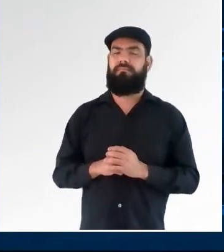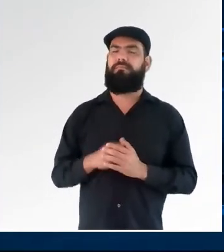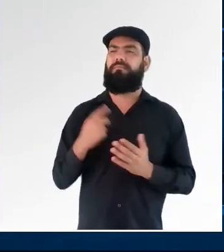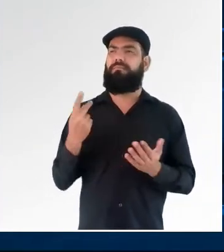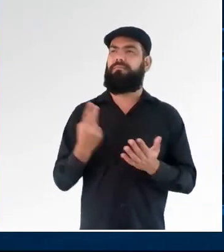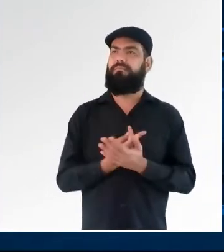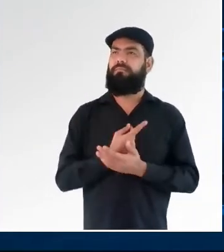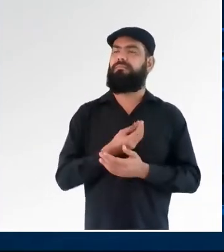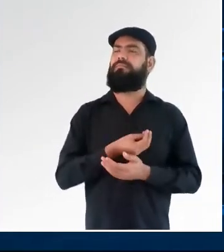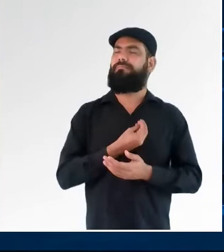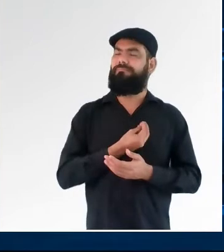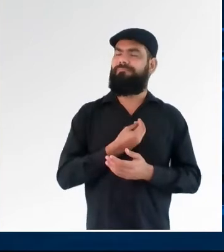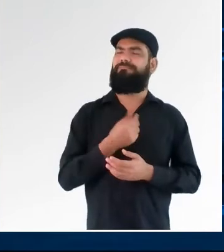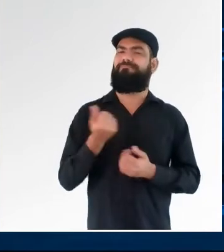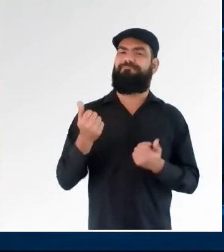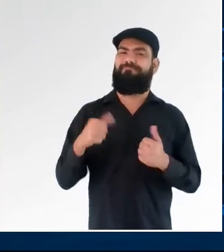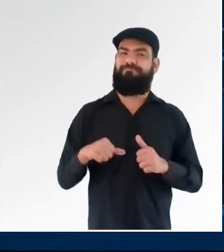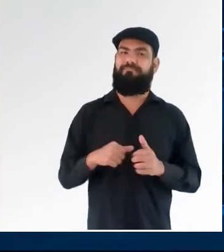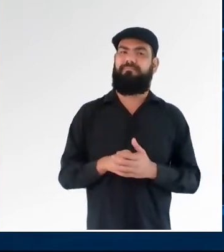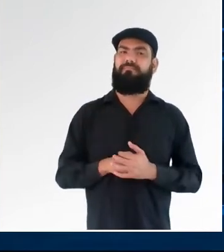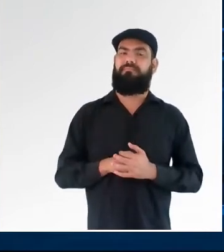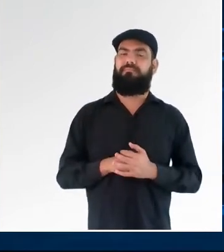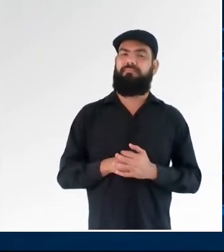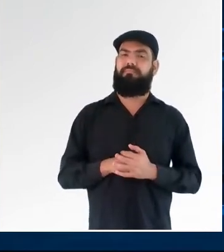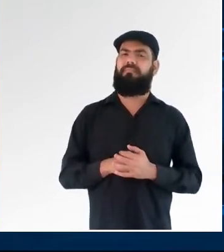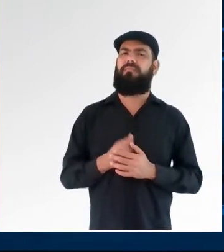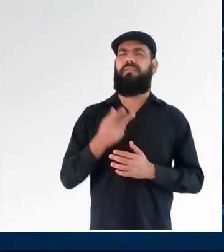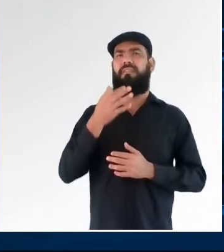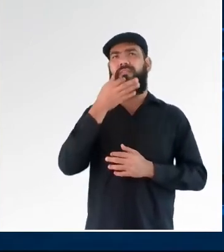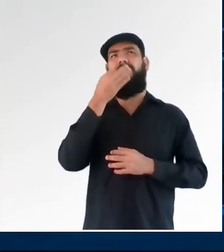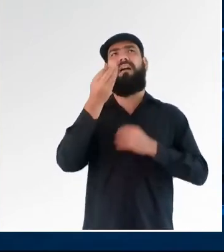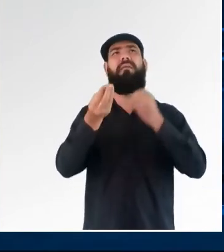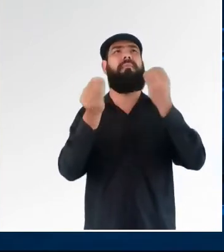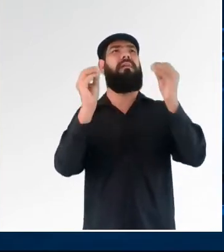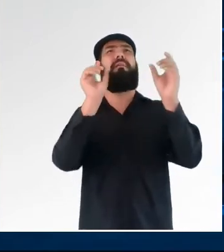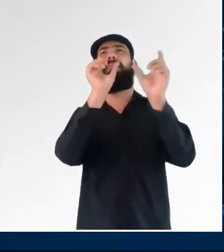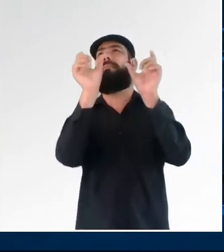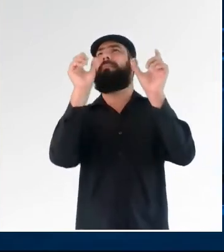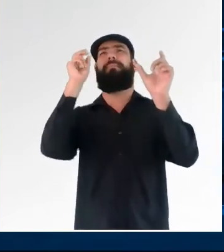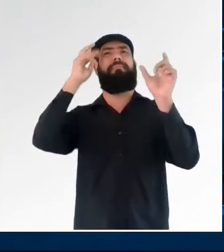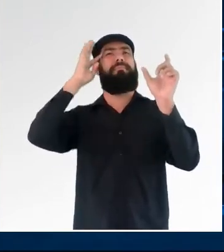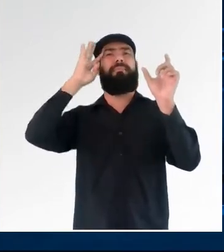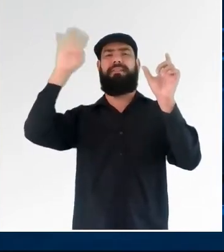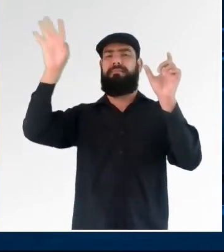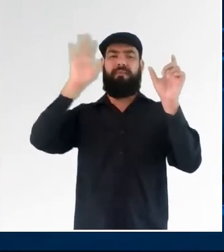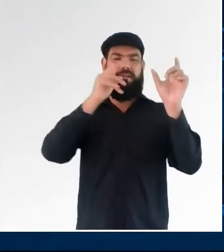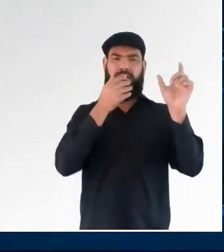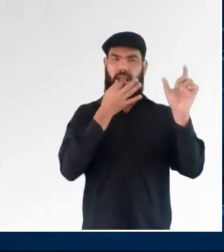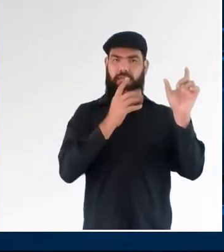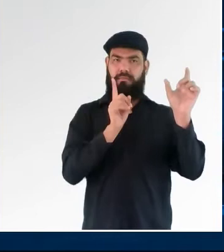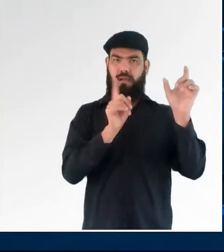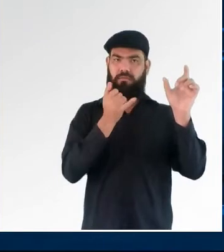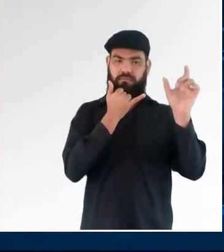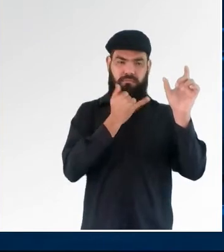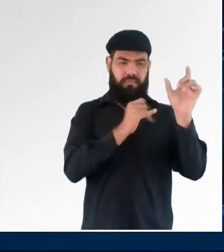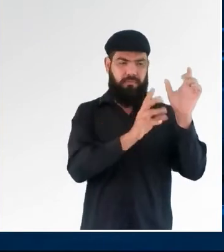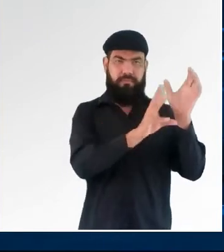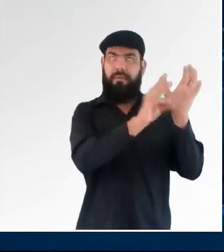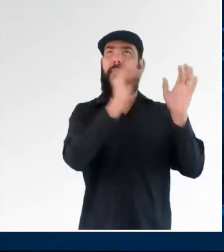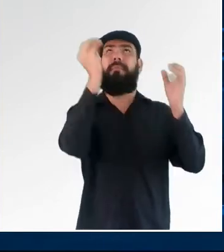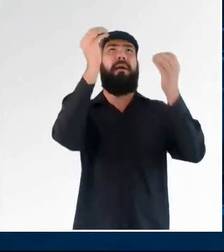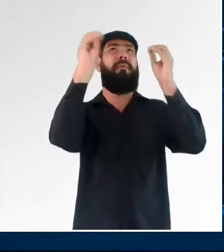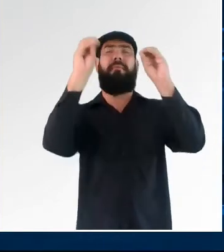outras com ela. Aí ele vai citando as partes principais, ok? Muito bem. Qual a situação de